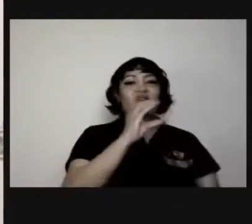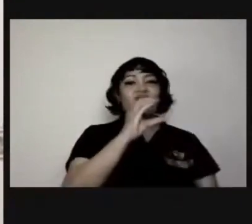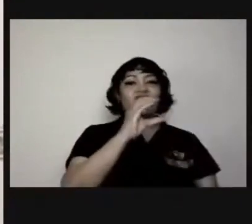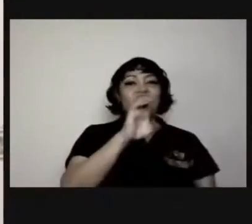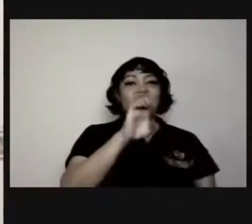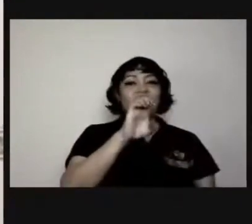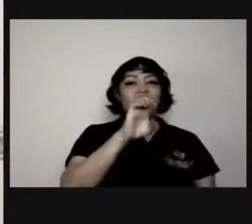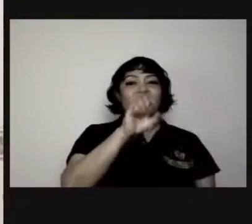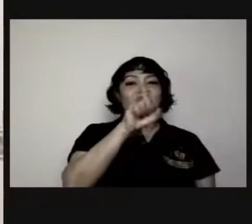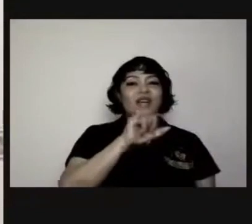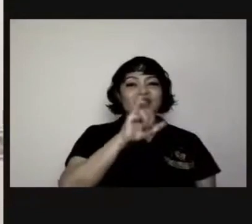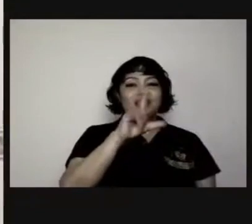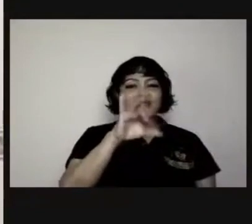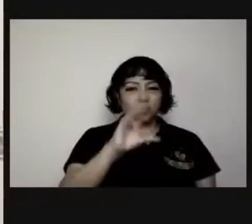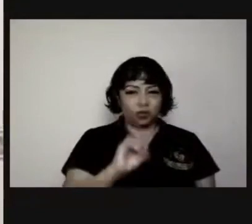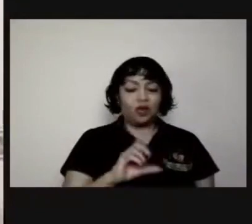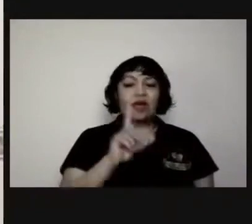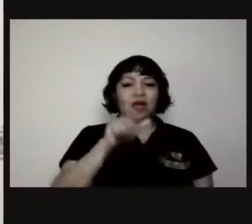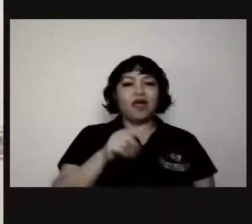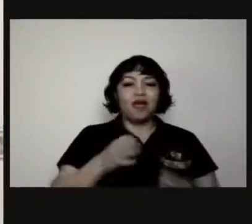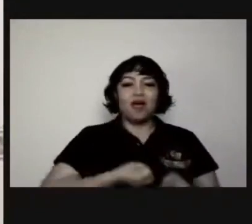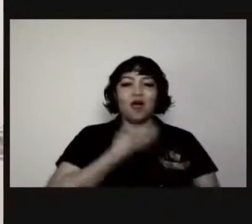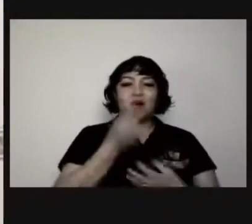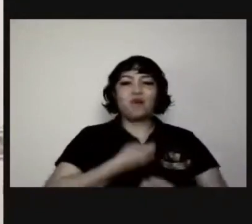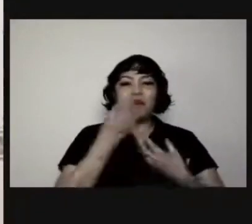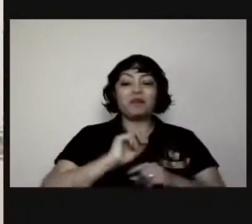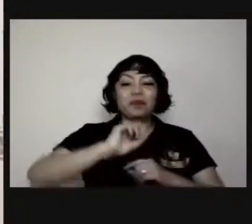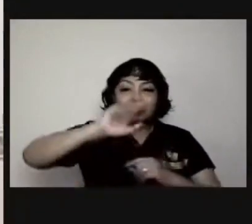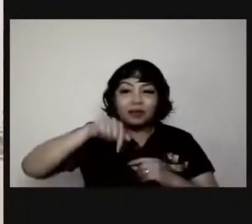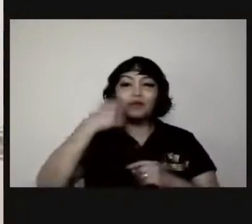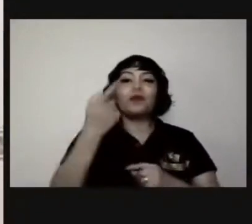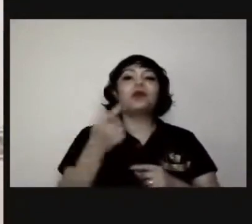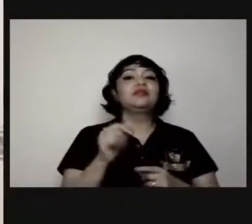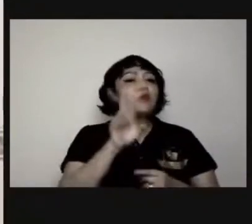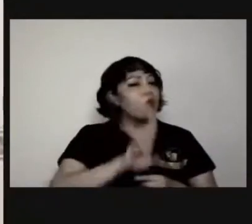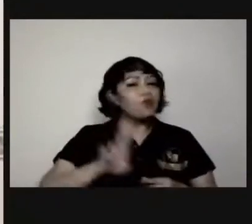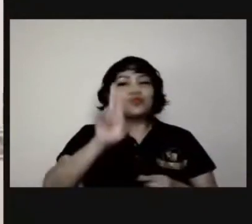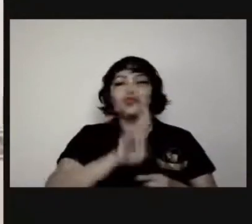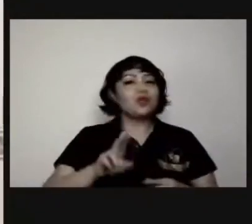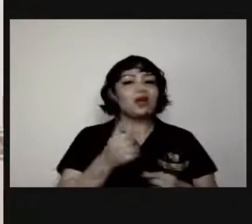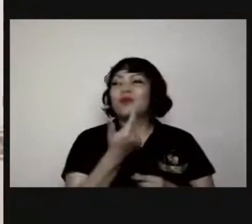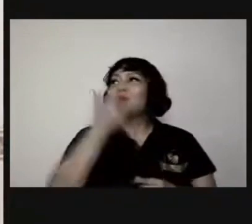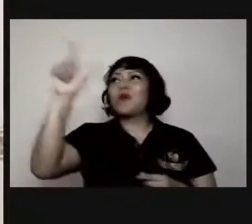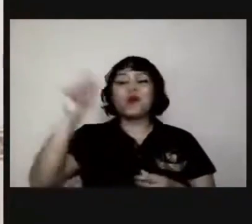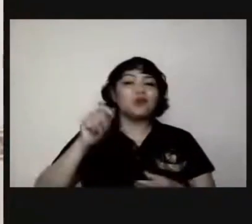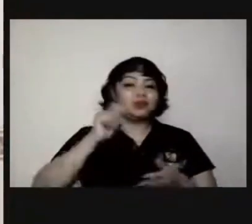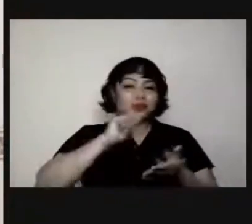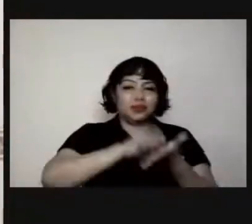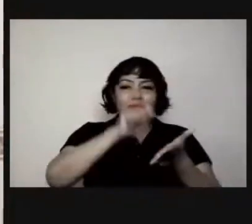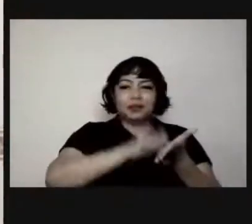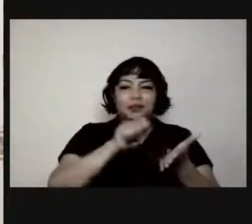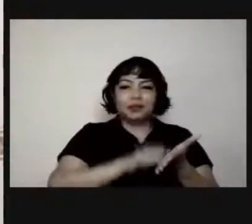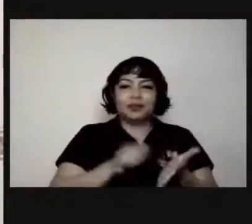foi muito revisitado, né, posteriormente. Então, vários outros autores, vamos